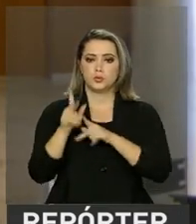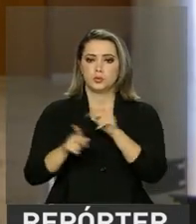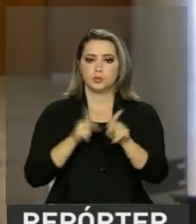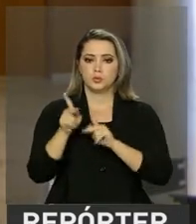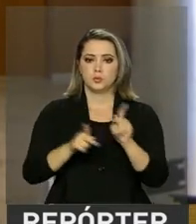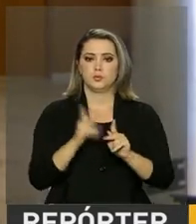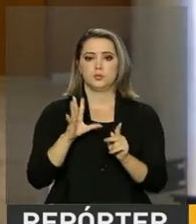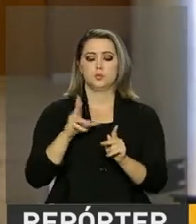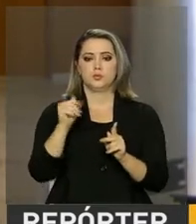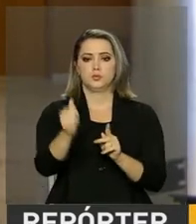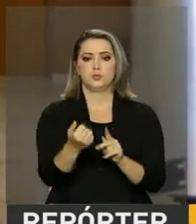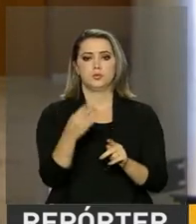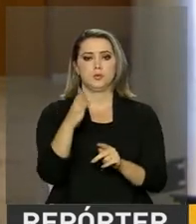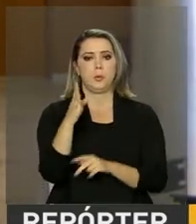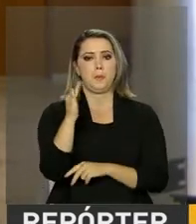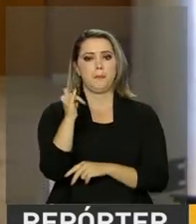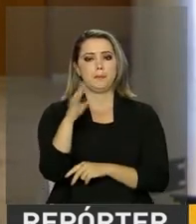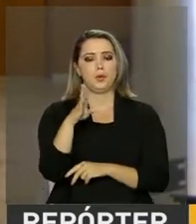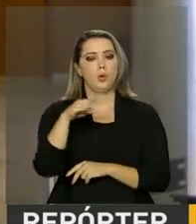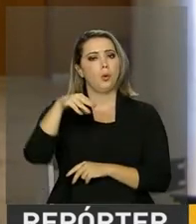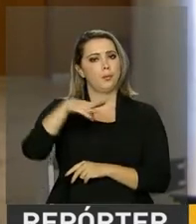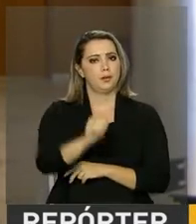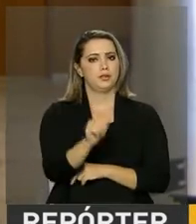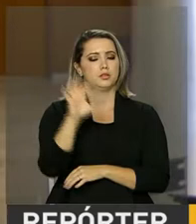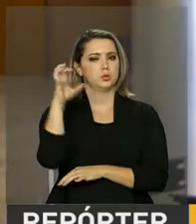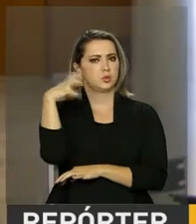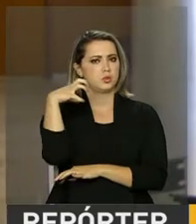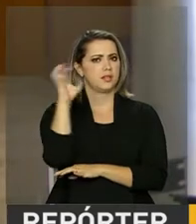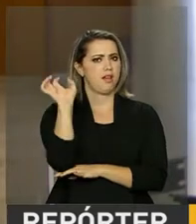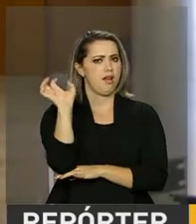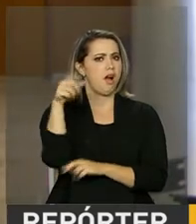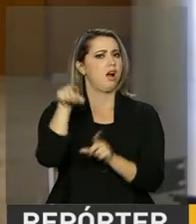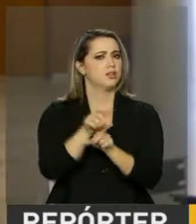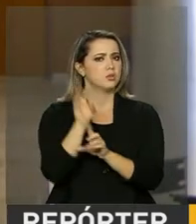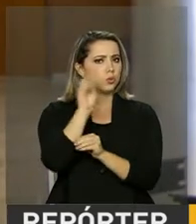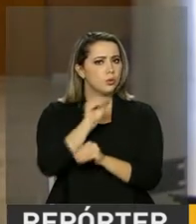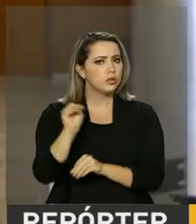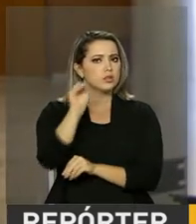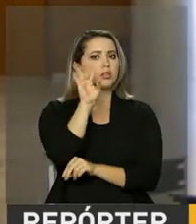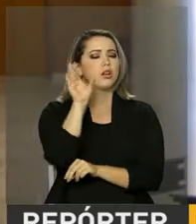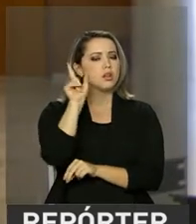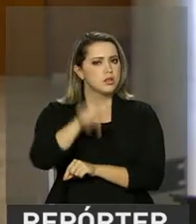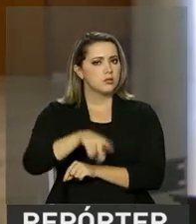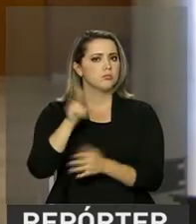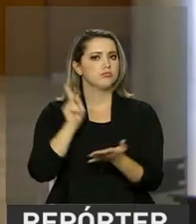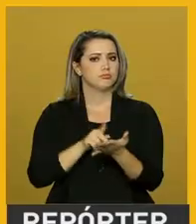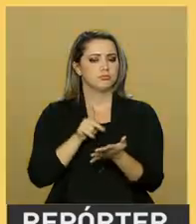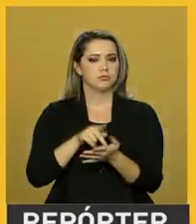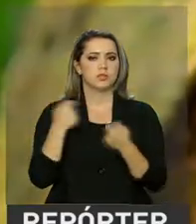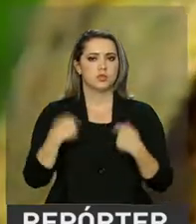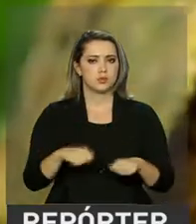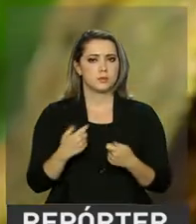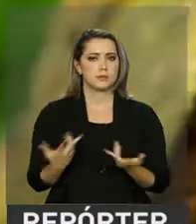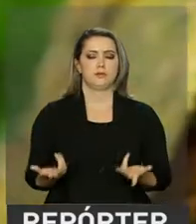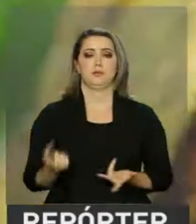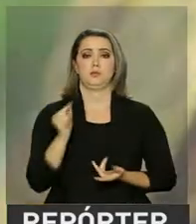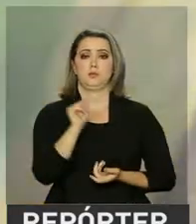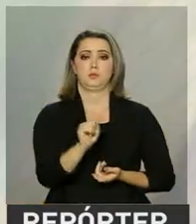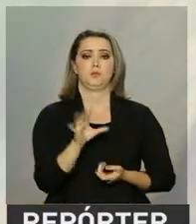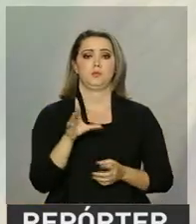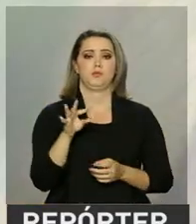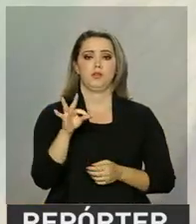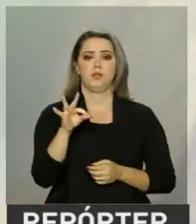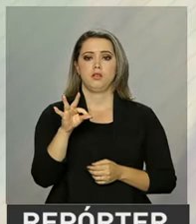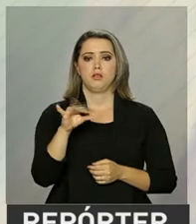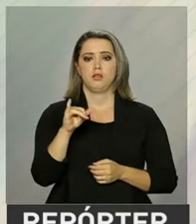completa do bioma cerrado seja preservada conservada como ela realmente merece a estação ecológica do taim